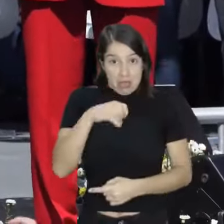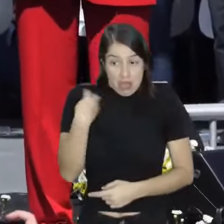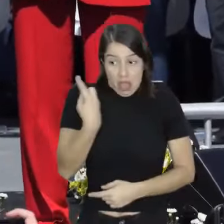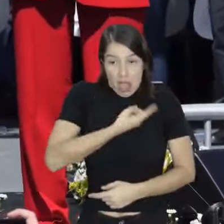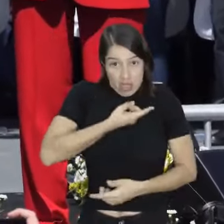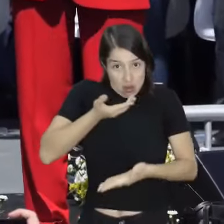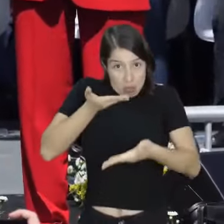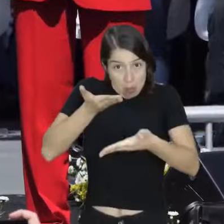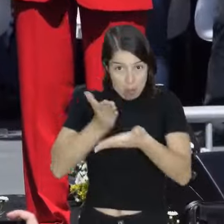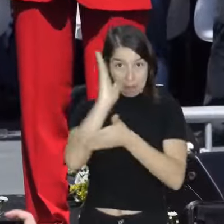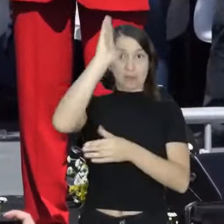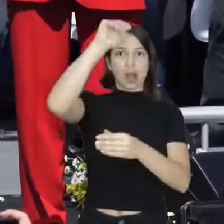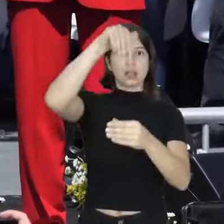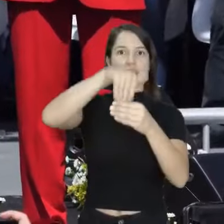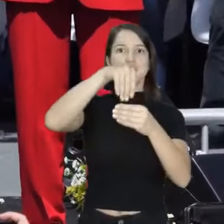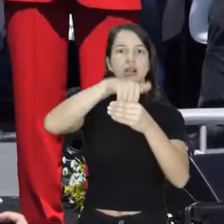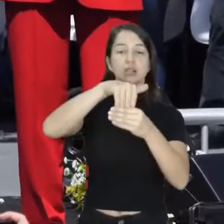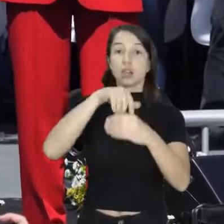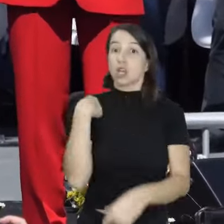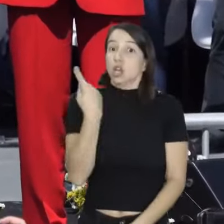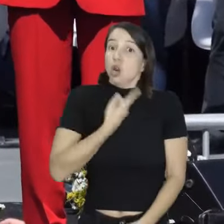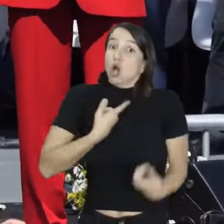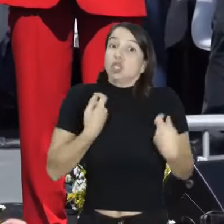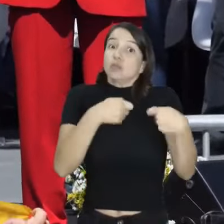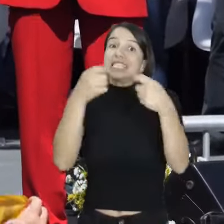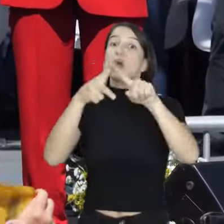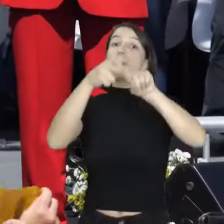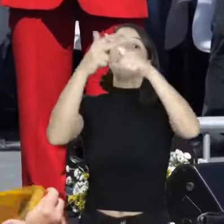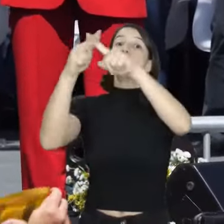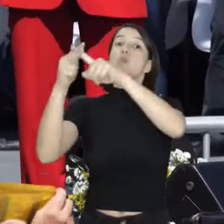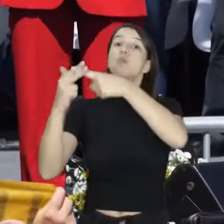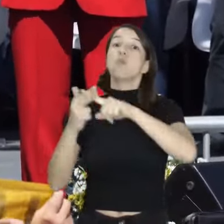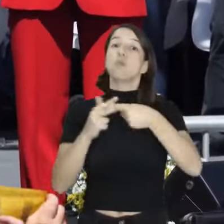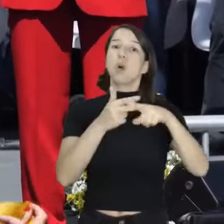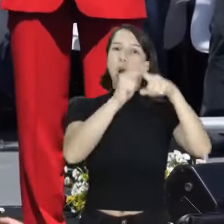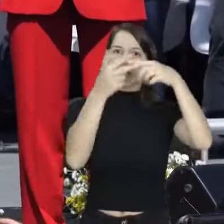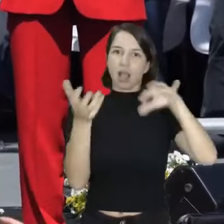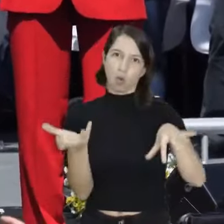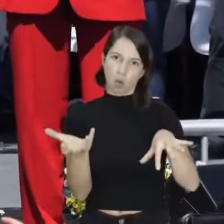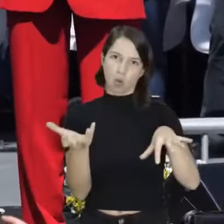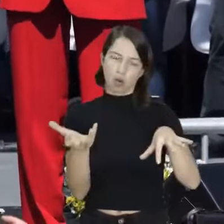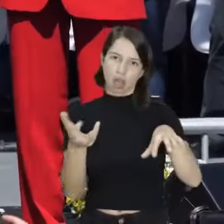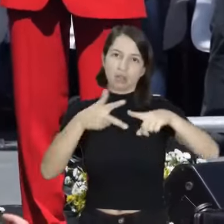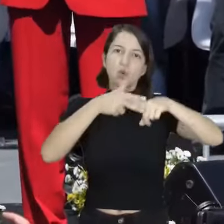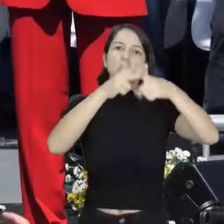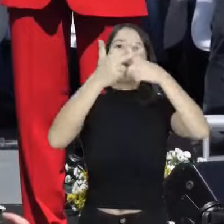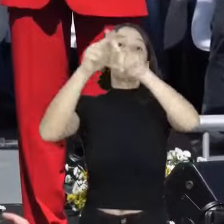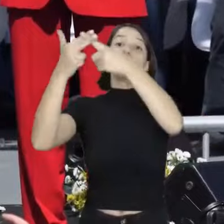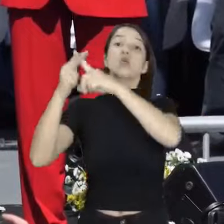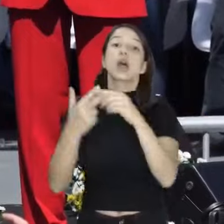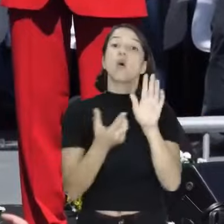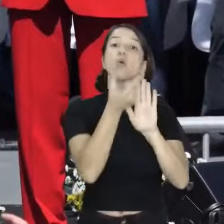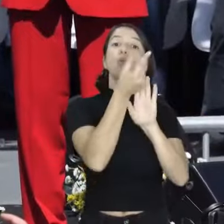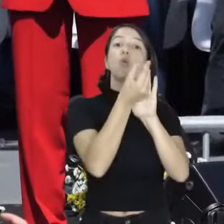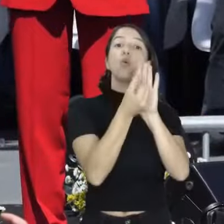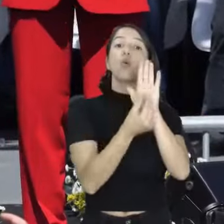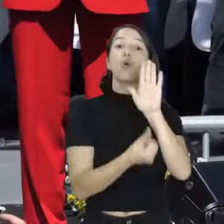no orçamento secreto. A gente vai ter que cumprir o salário da enfermagem nesse